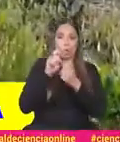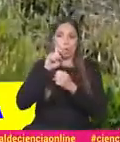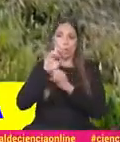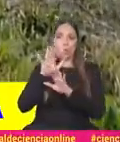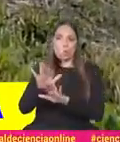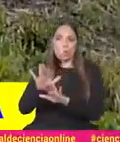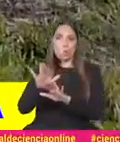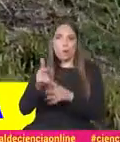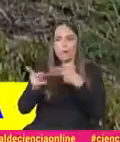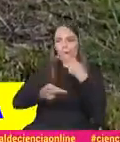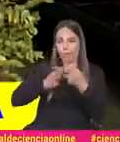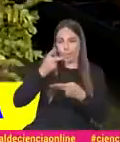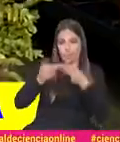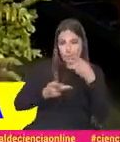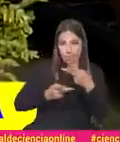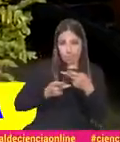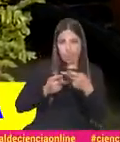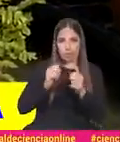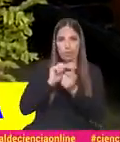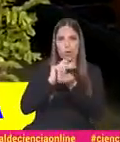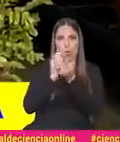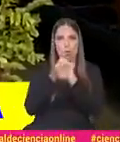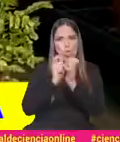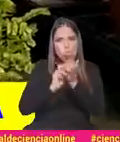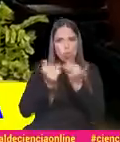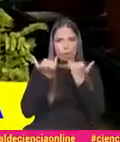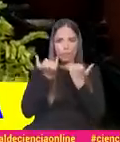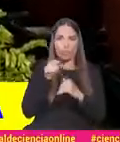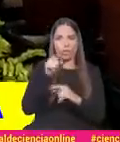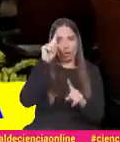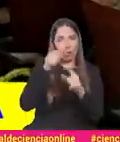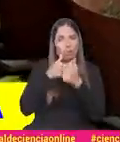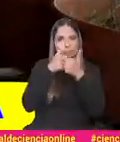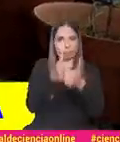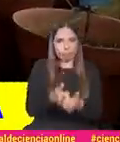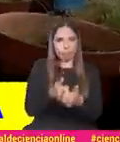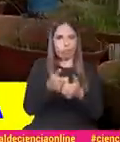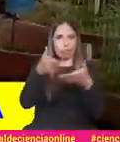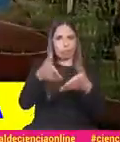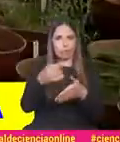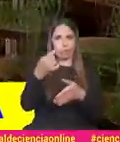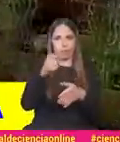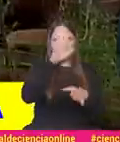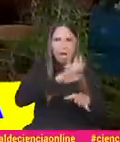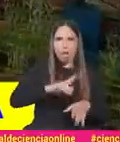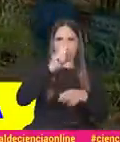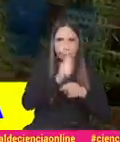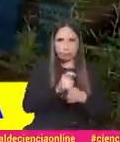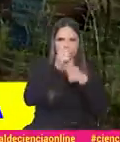conservação, avaliação, documentação. Para cumprirmos estas premissas, dispomos de campos de